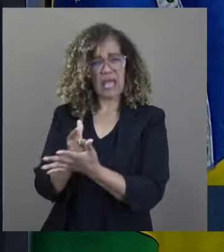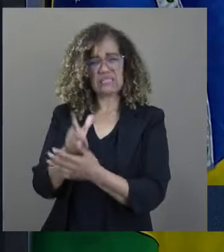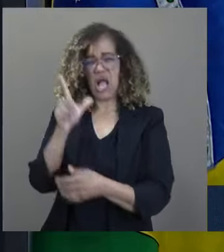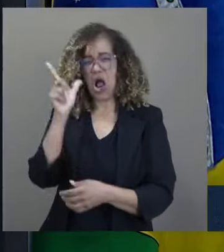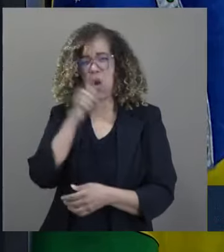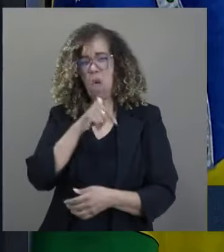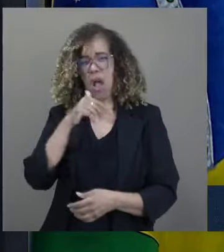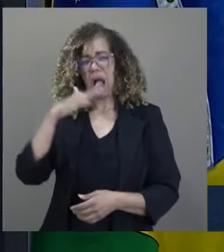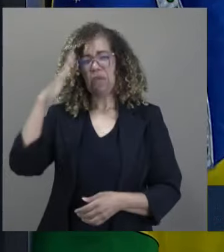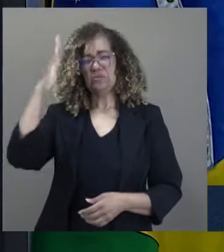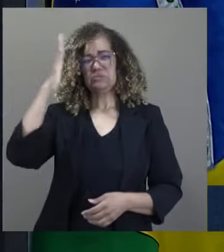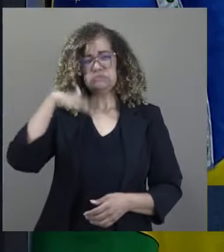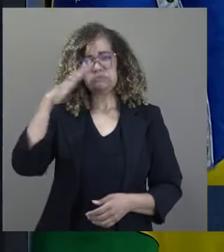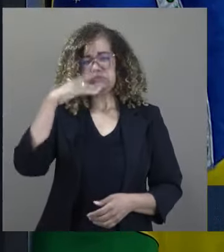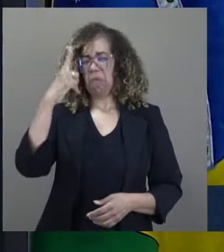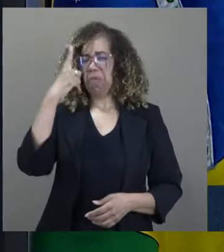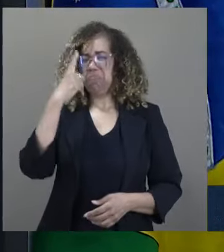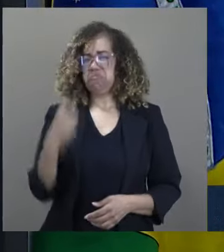fétidas.